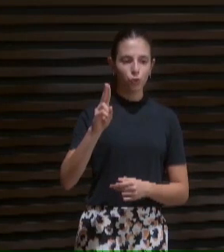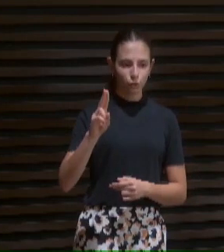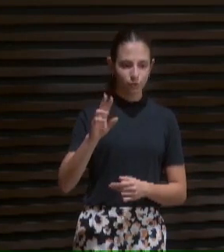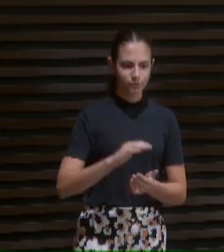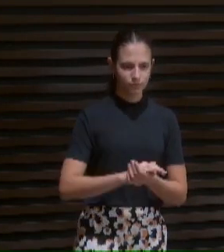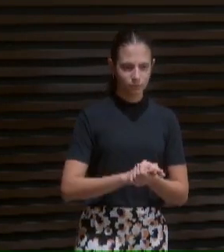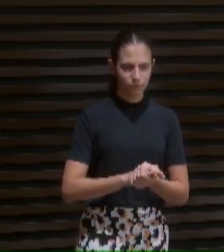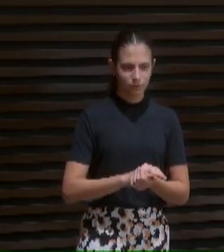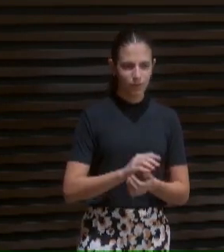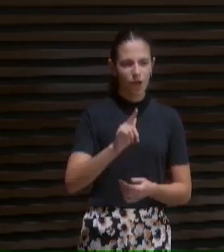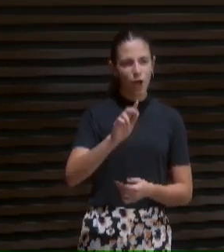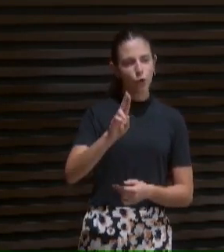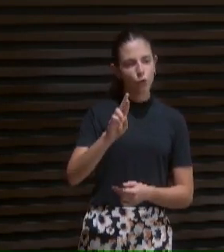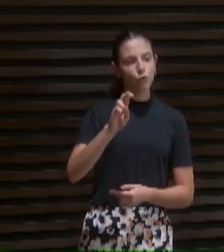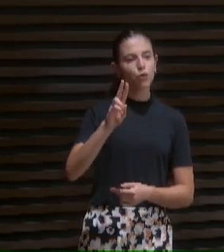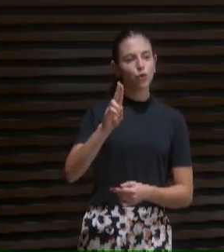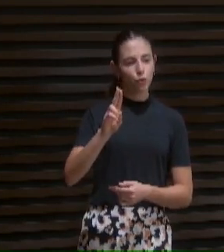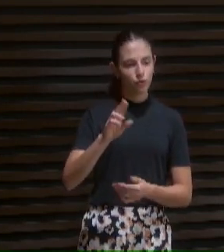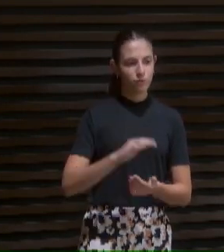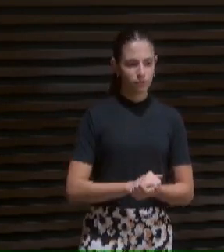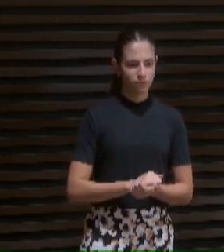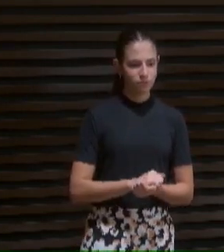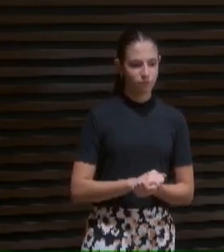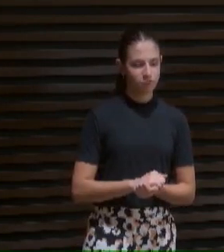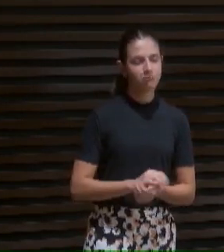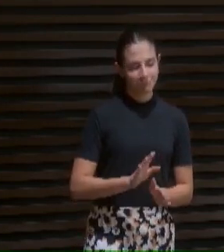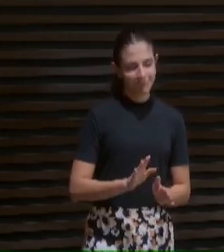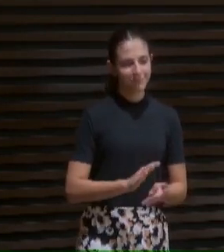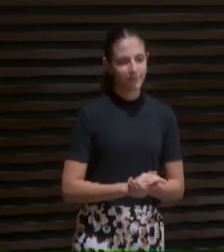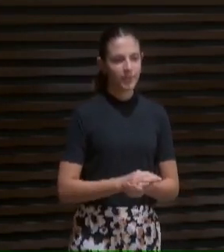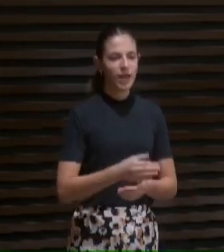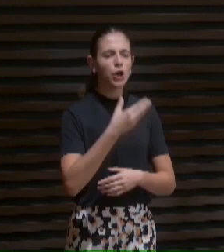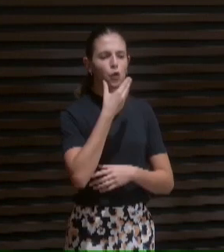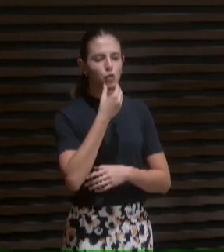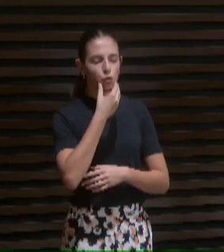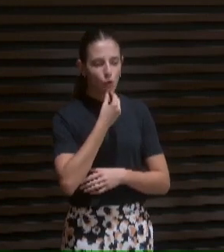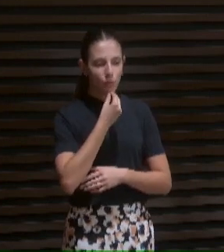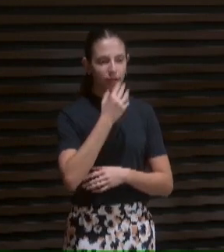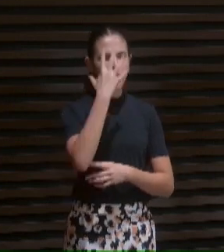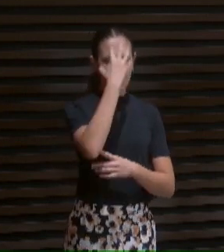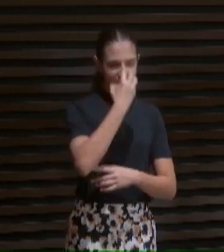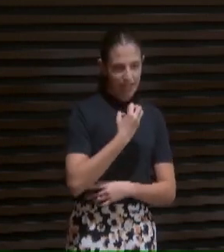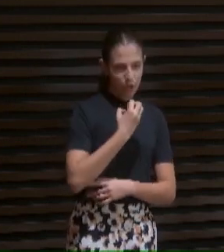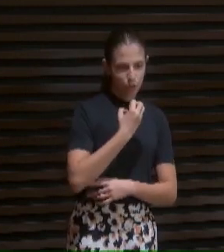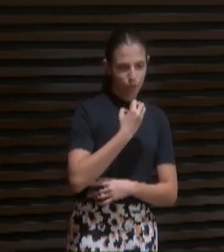dessa palavra, Hermes vem a palavra hermético, fechado,